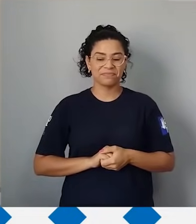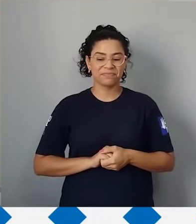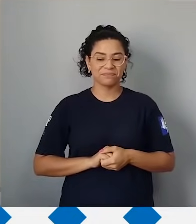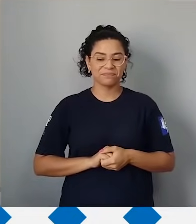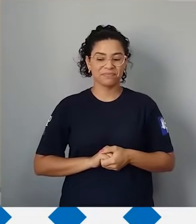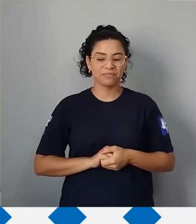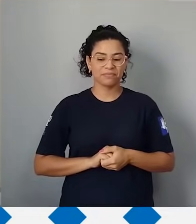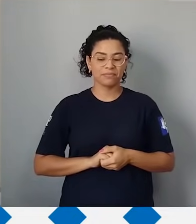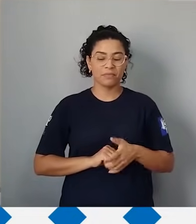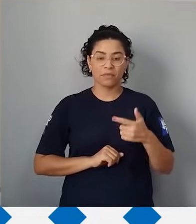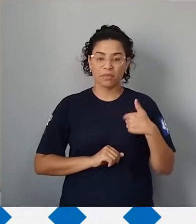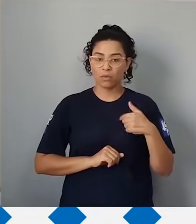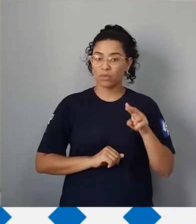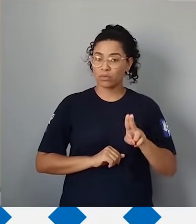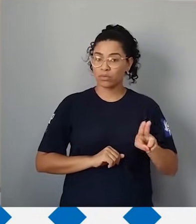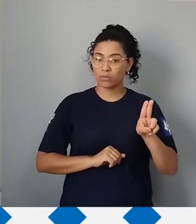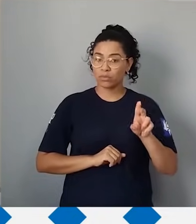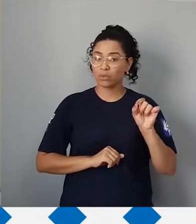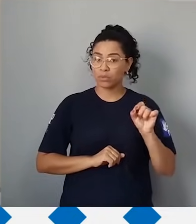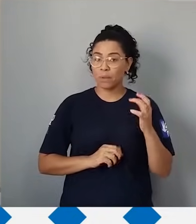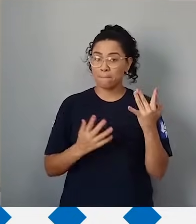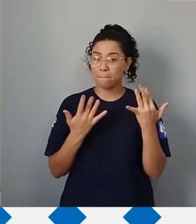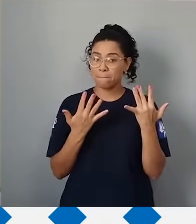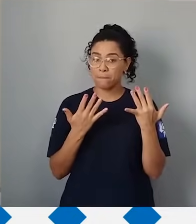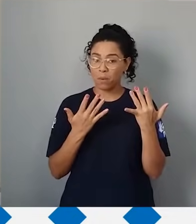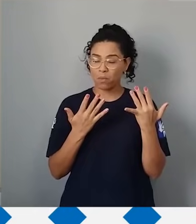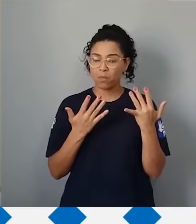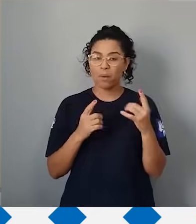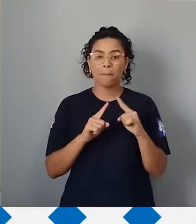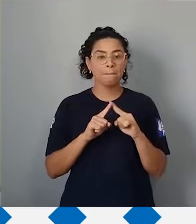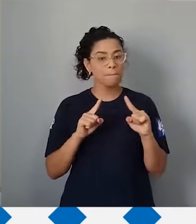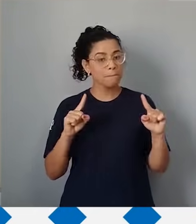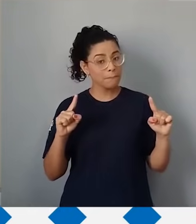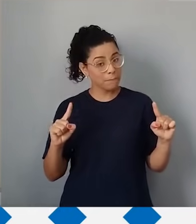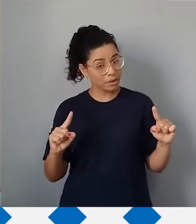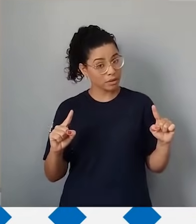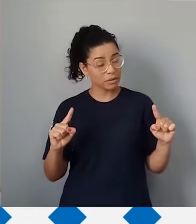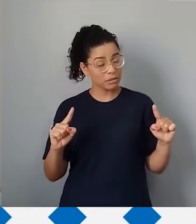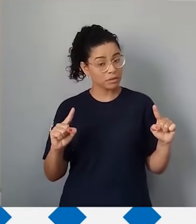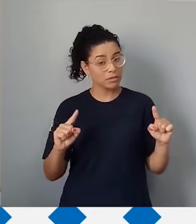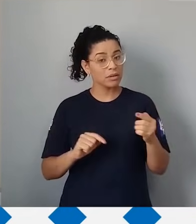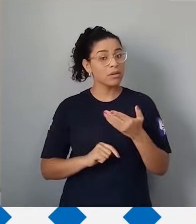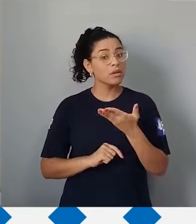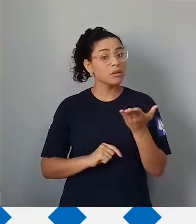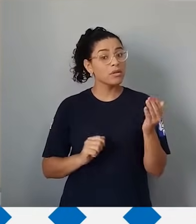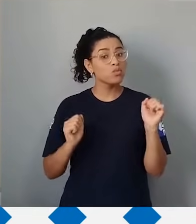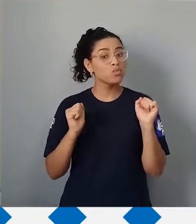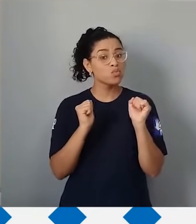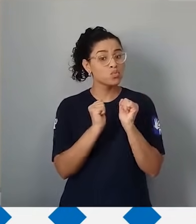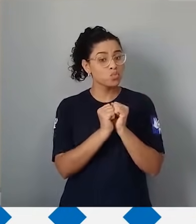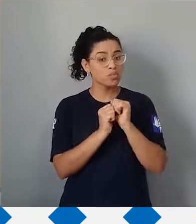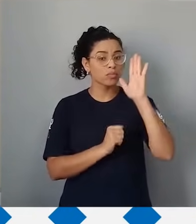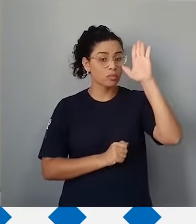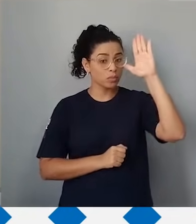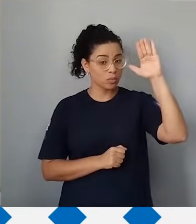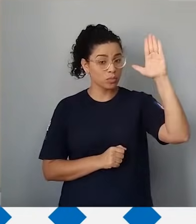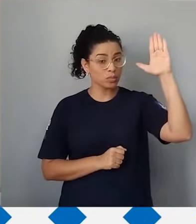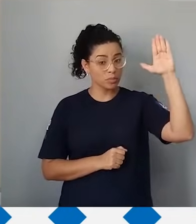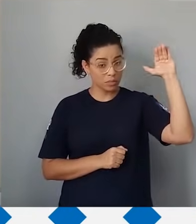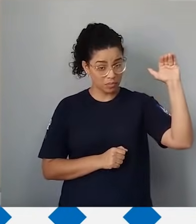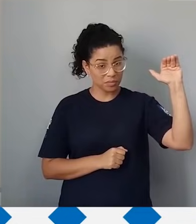Eu estou utilizando aqui a minha mão para cortar. Mas, na companhia de um adulto em